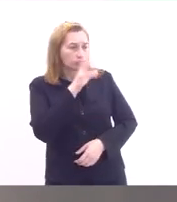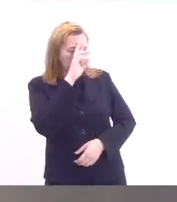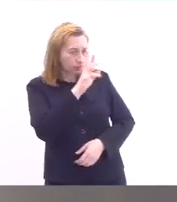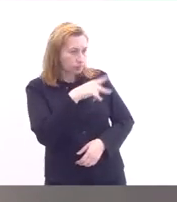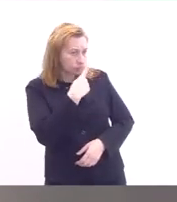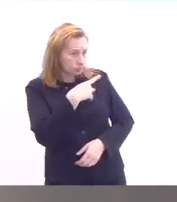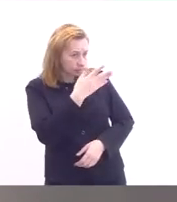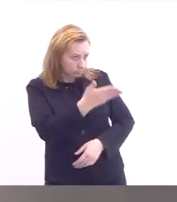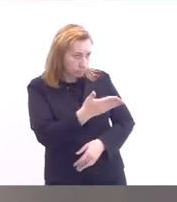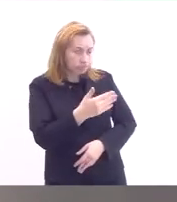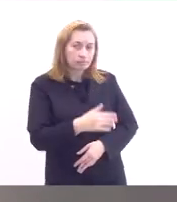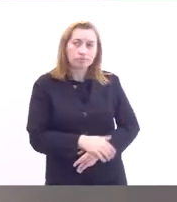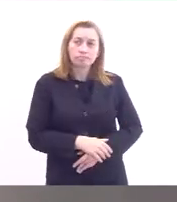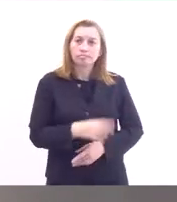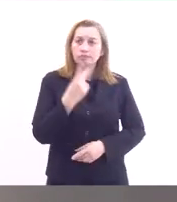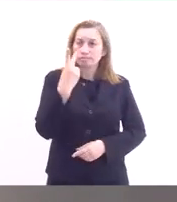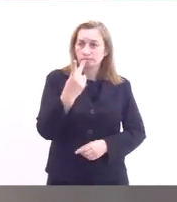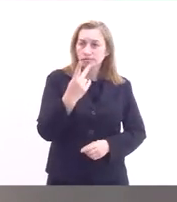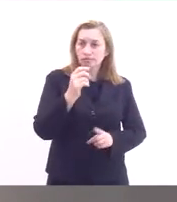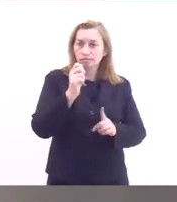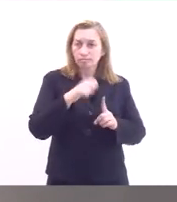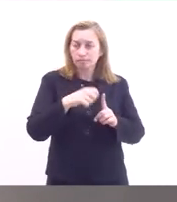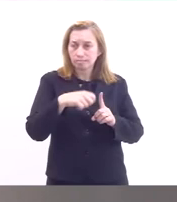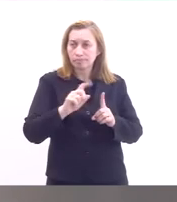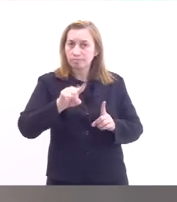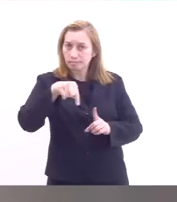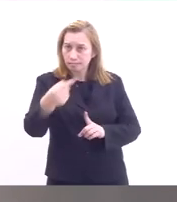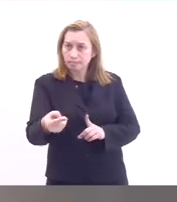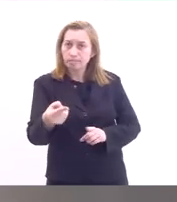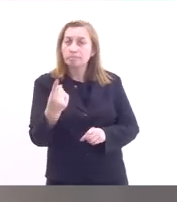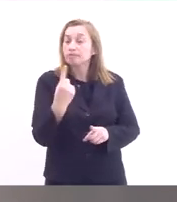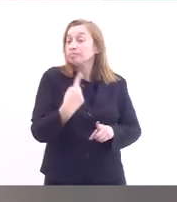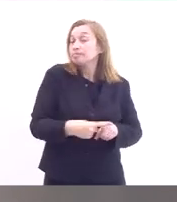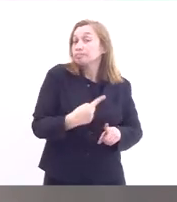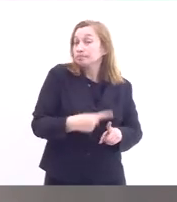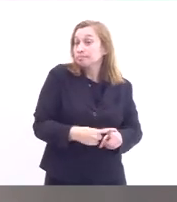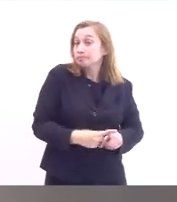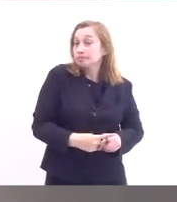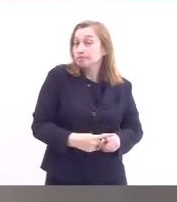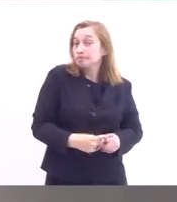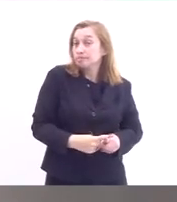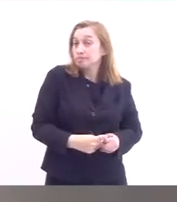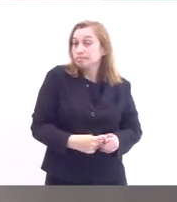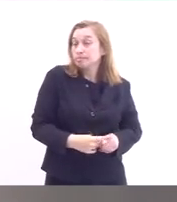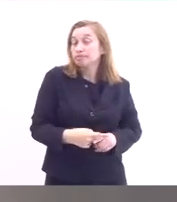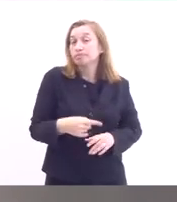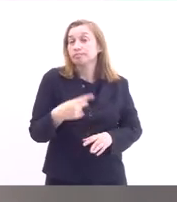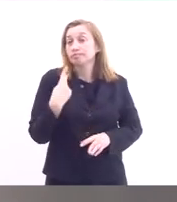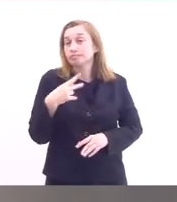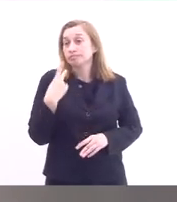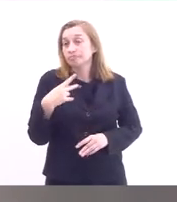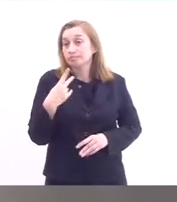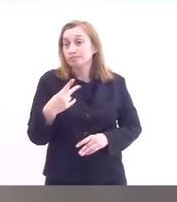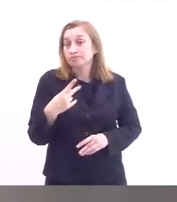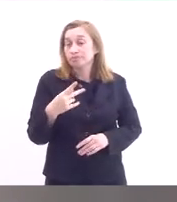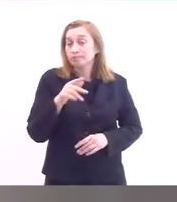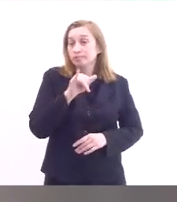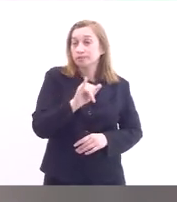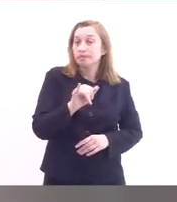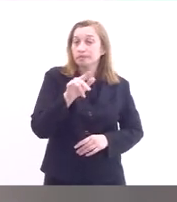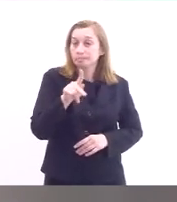aqui, 2 meses depois. Né? Porque, quando estamos dizendo que é